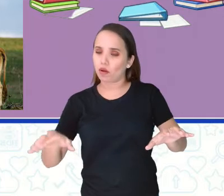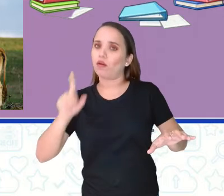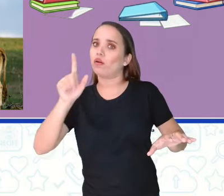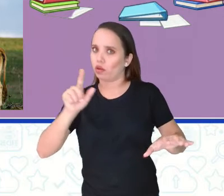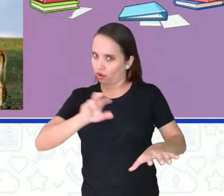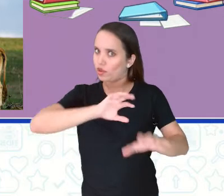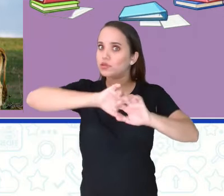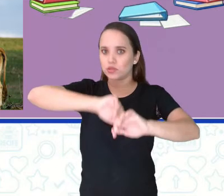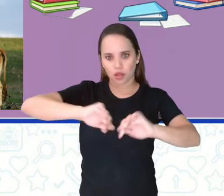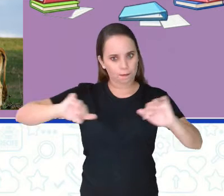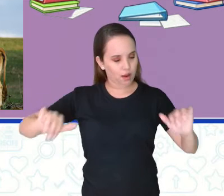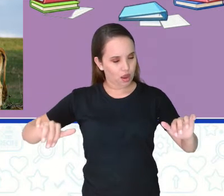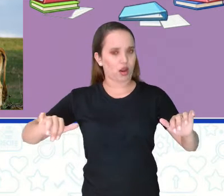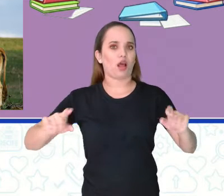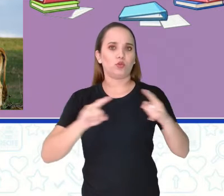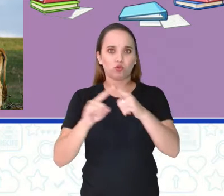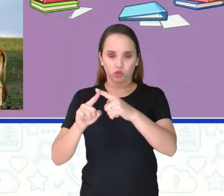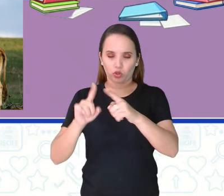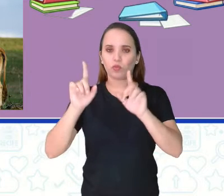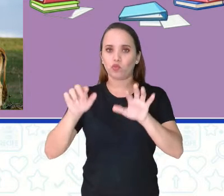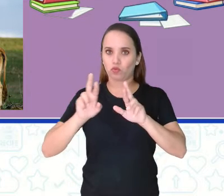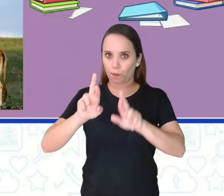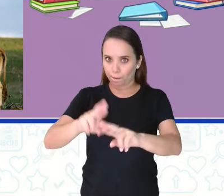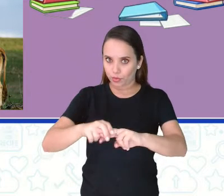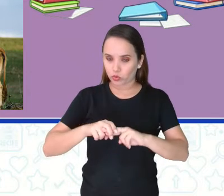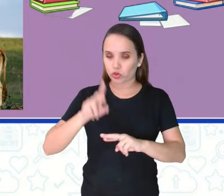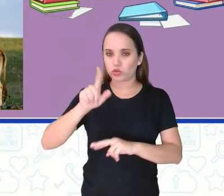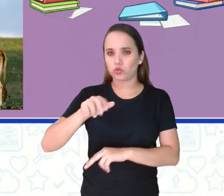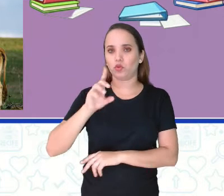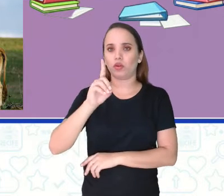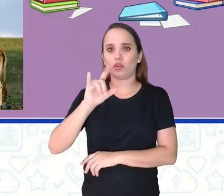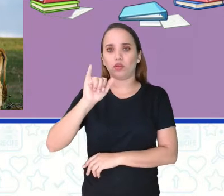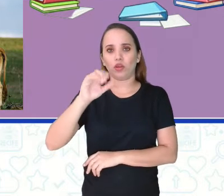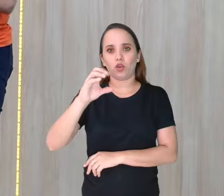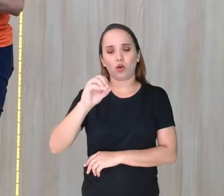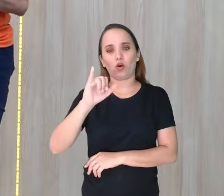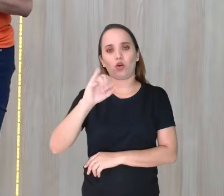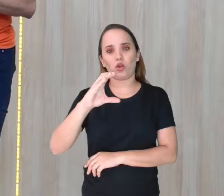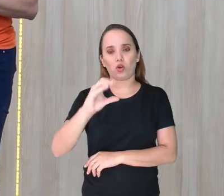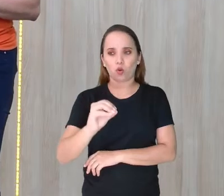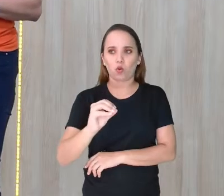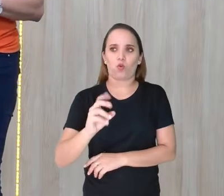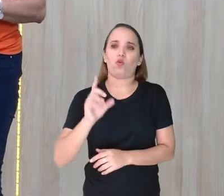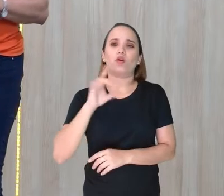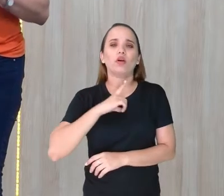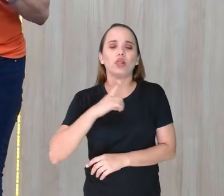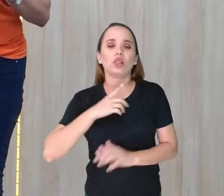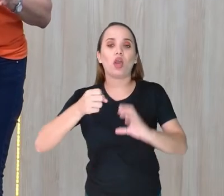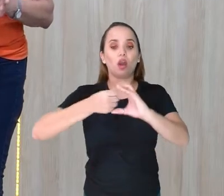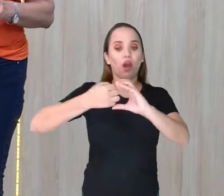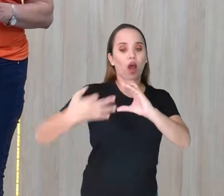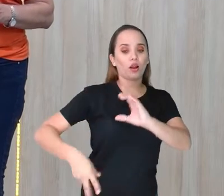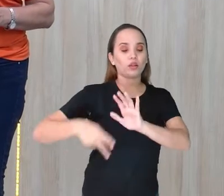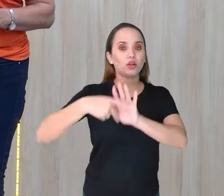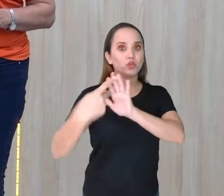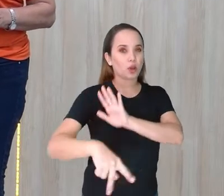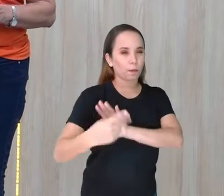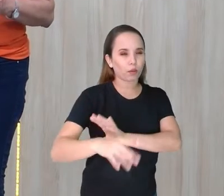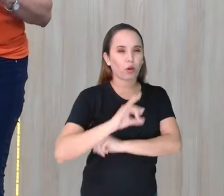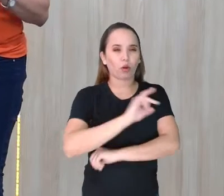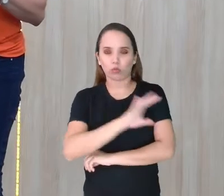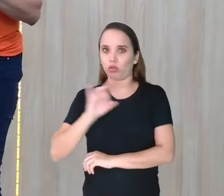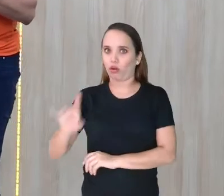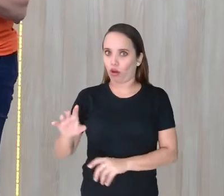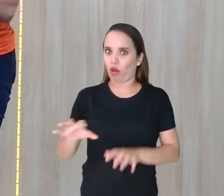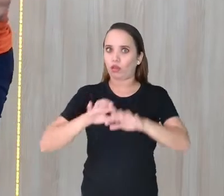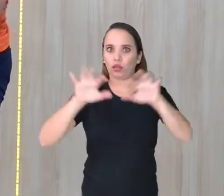separados, então eles são considerados dioicos. Você já olha e diz, não, esse é um macho, ou você olha e diz, esse é uma fêmea.